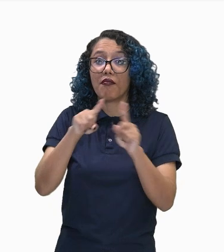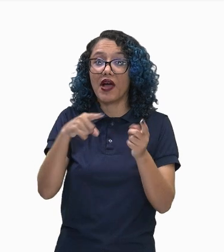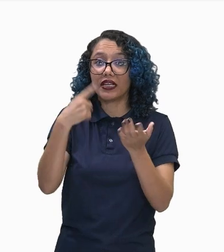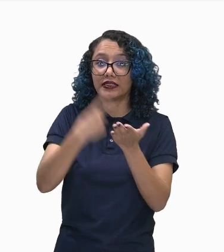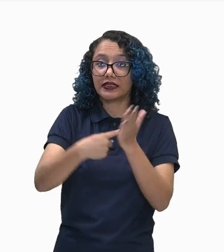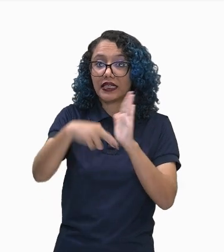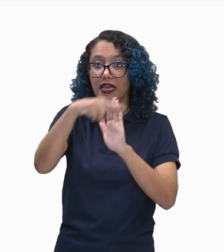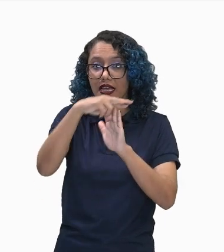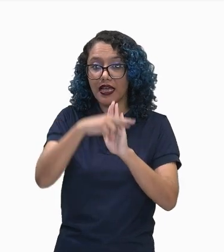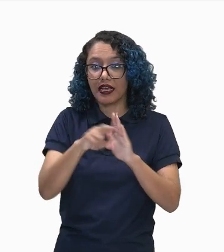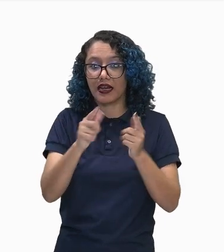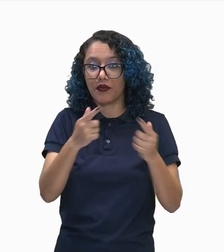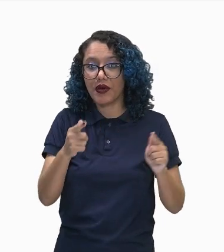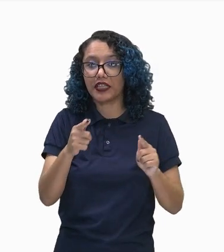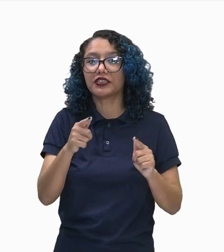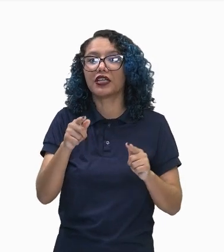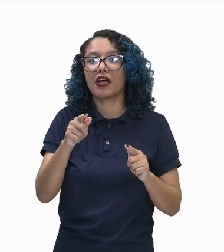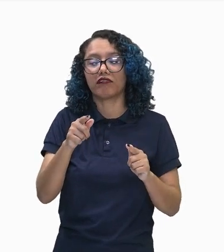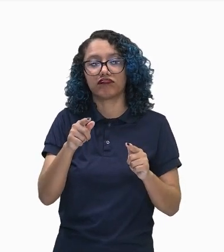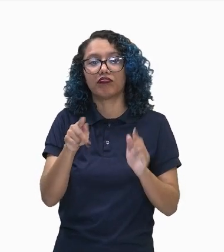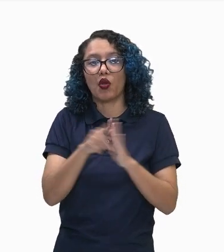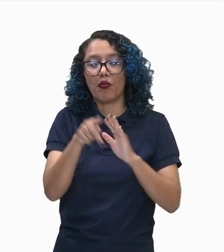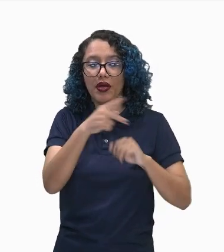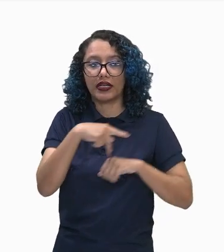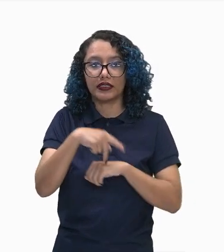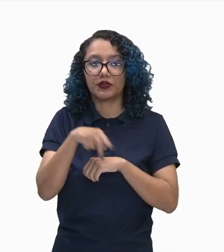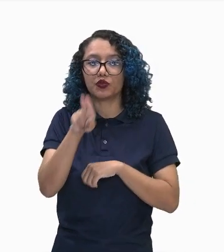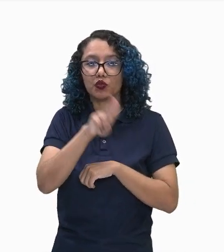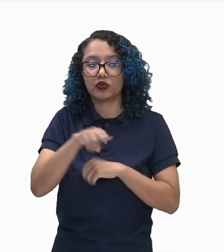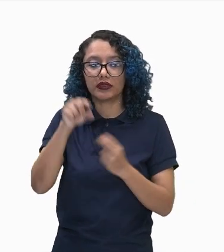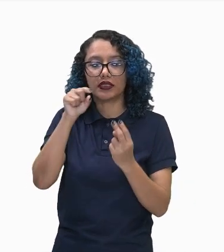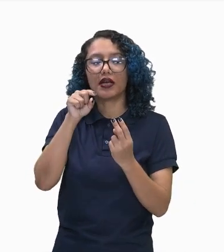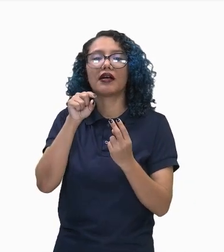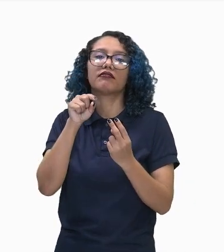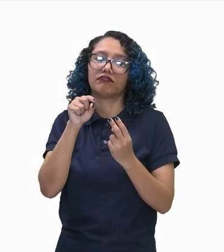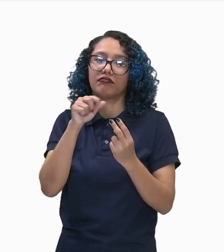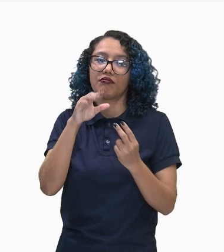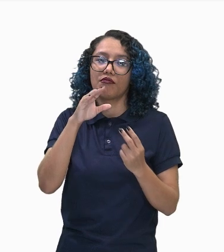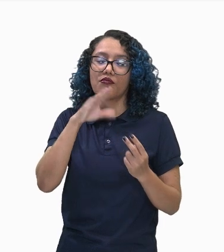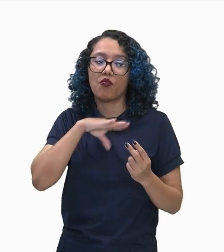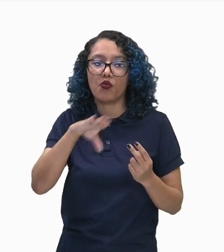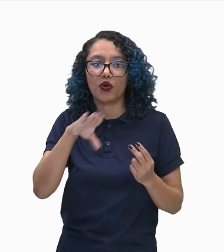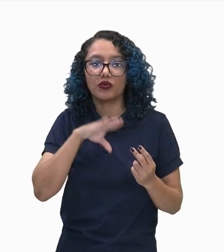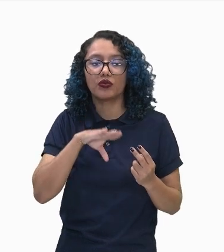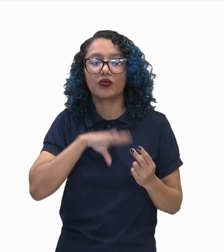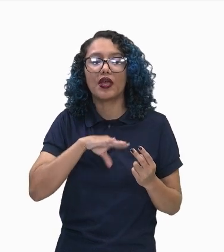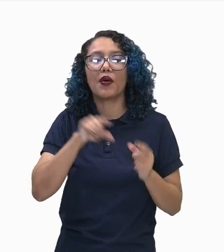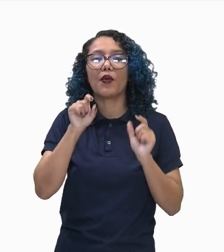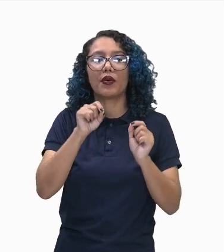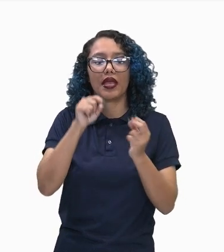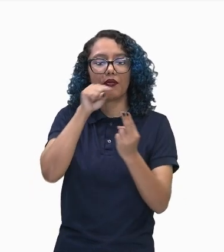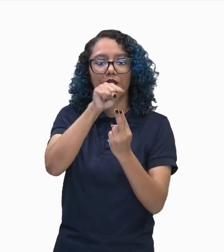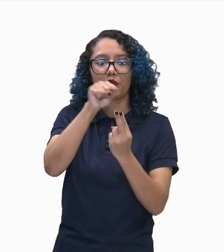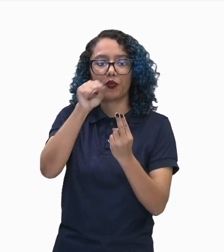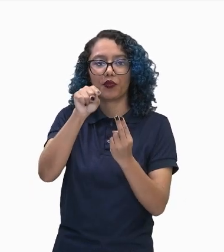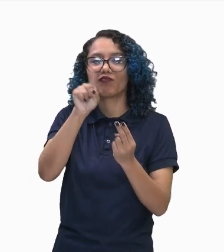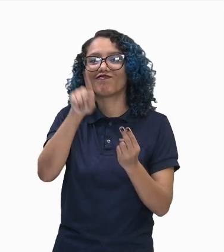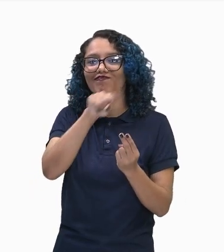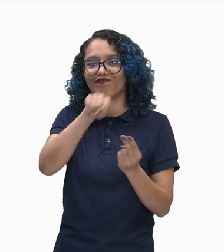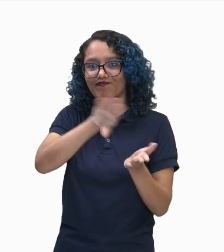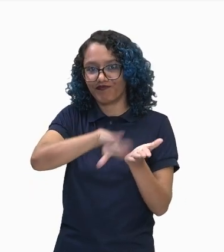falam a língua portuguesa, esse trema caiu, não existe mais o trema dentro da língua portuguesa.